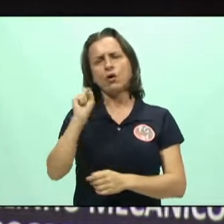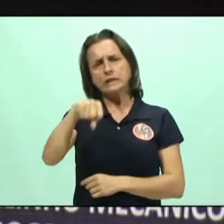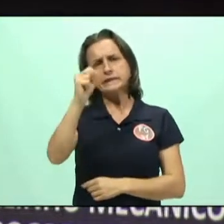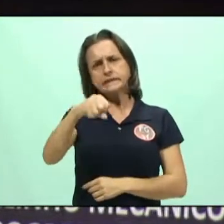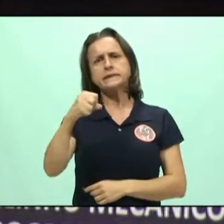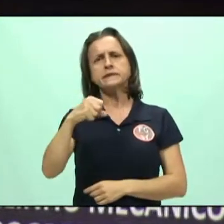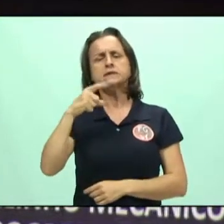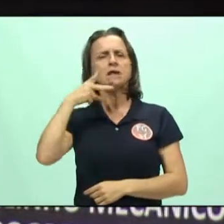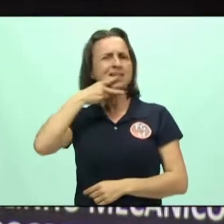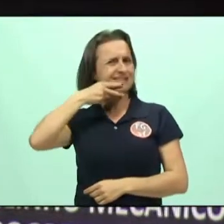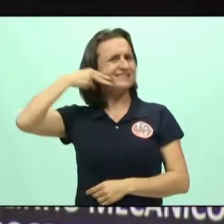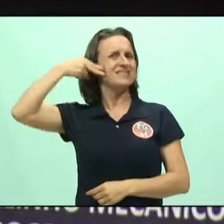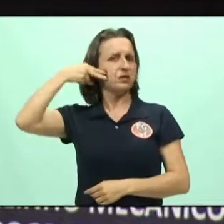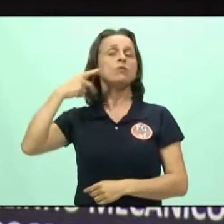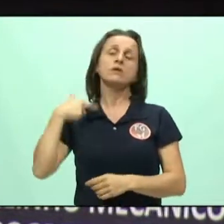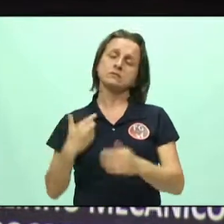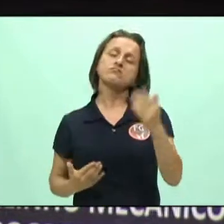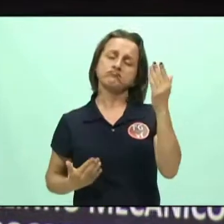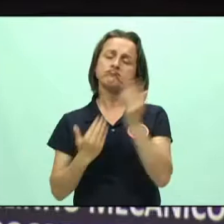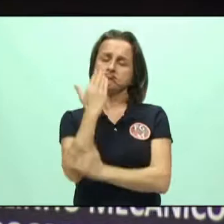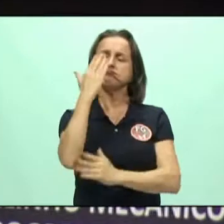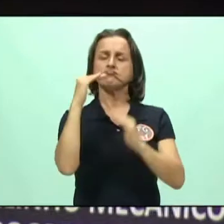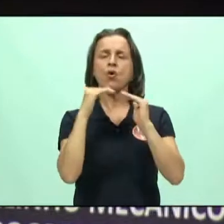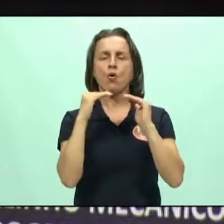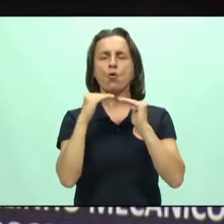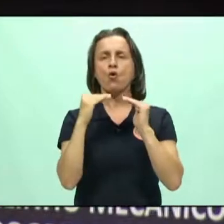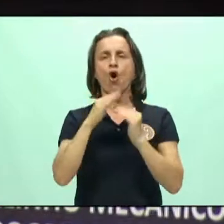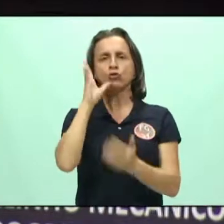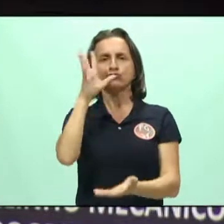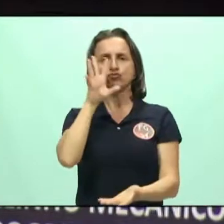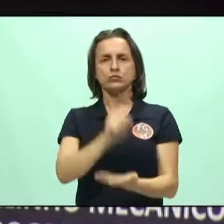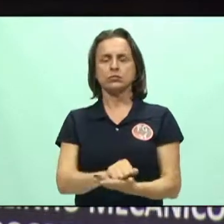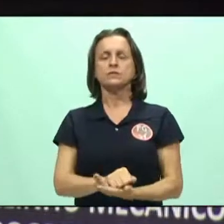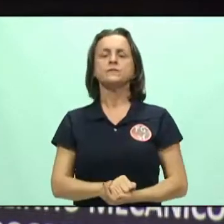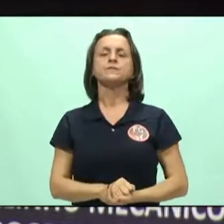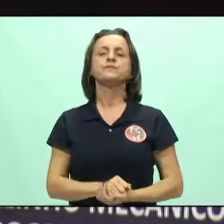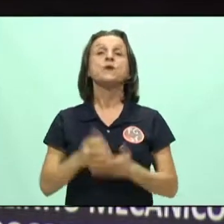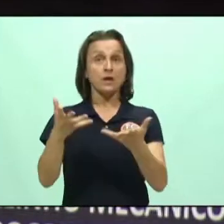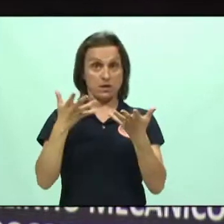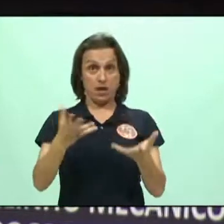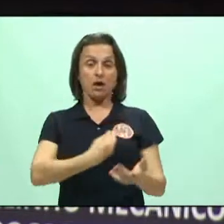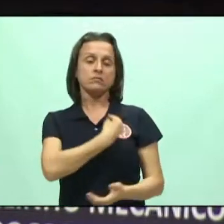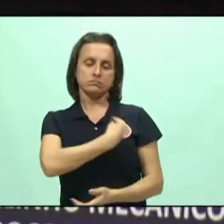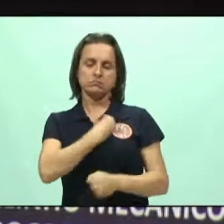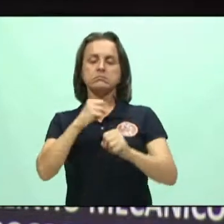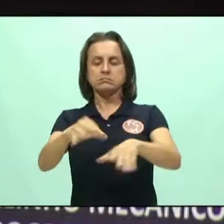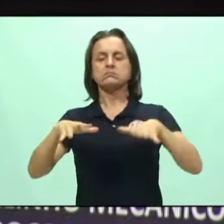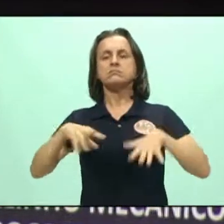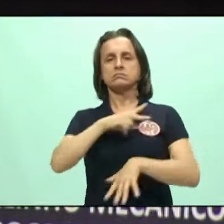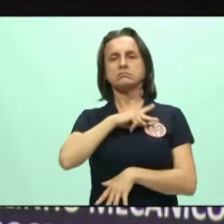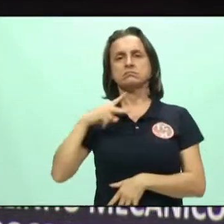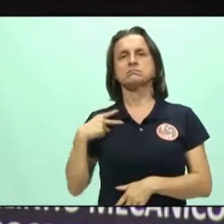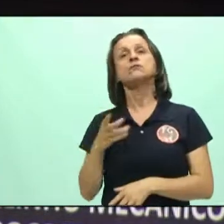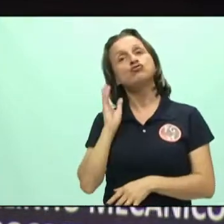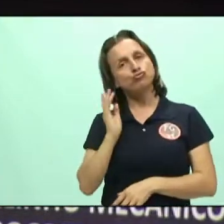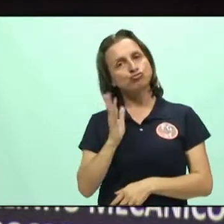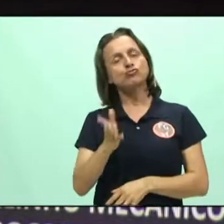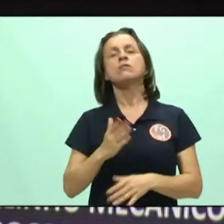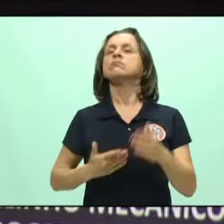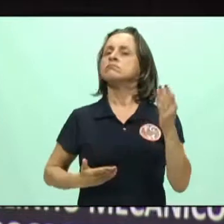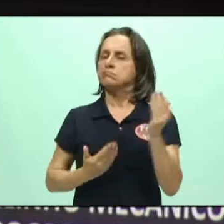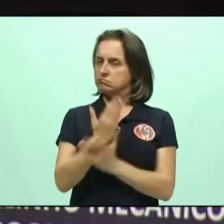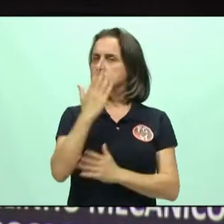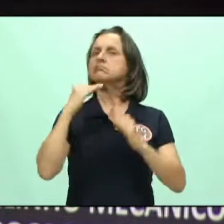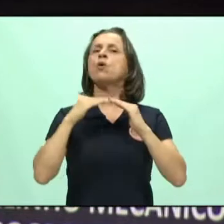o vereador Nicolas que eu sou amplamente favorável já deixa registrado Quero Estar Na audiência pública mas já deixo registrado que também são amplamente